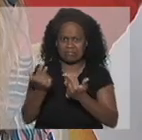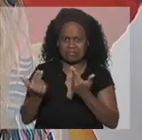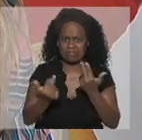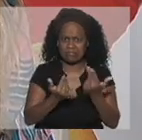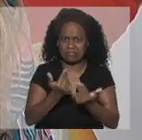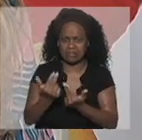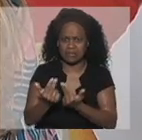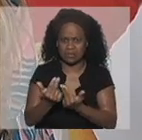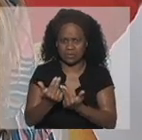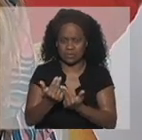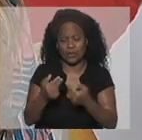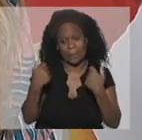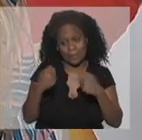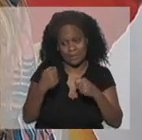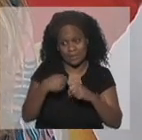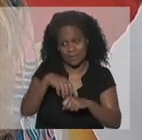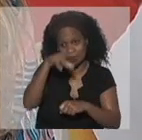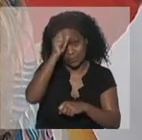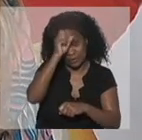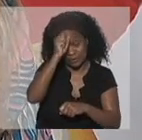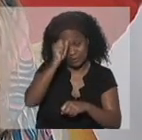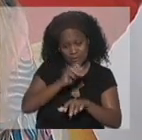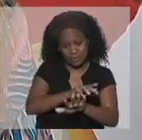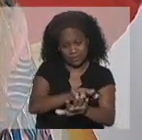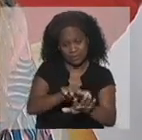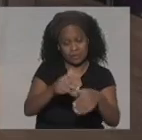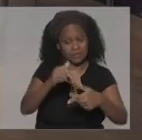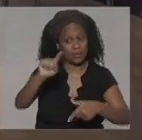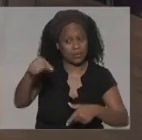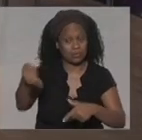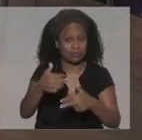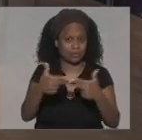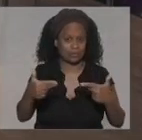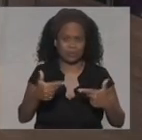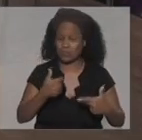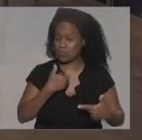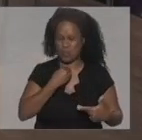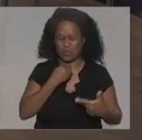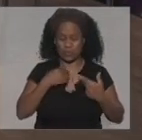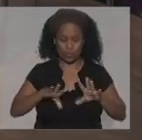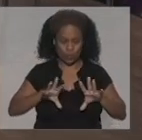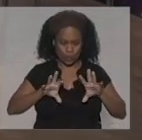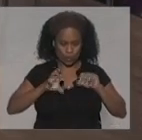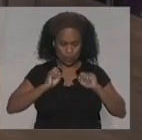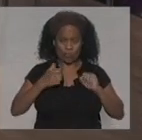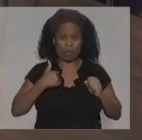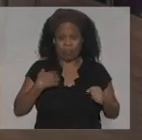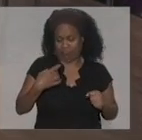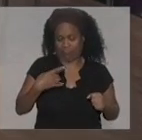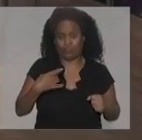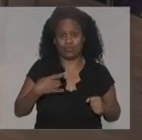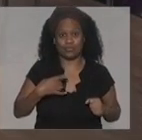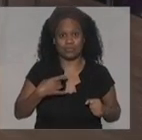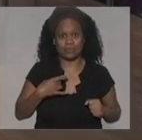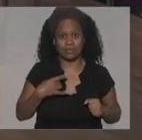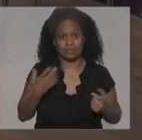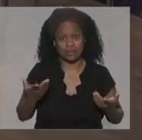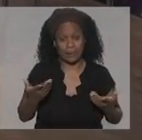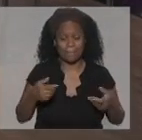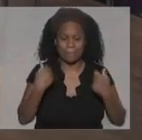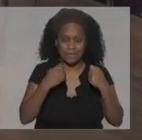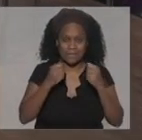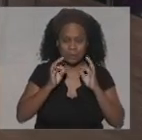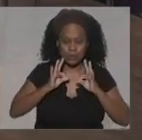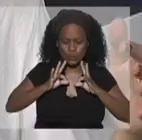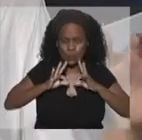mas ainda tem uma curva aí de aprendizado, Acho né? que a chave não dá para se empoderar sozinha. A gente precisa... No